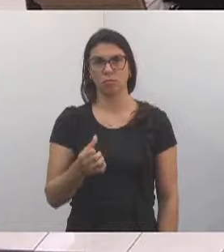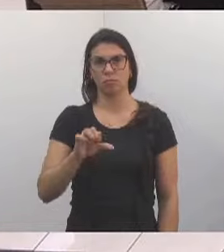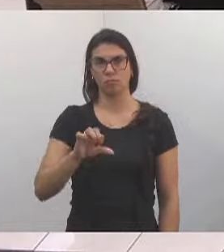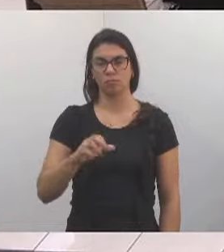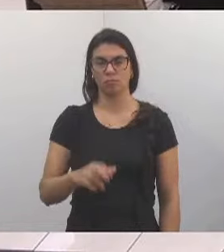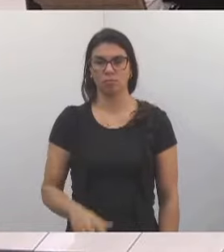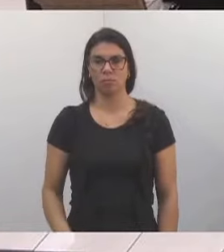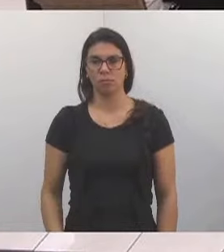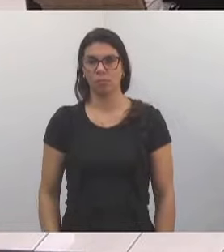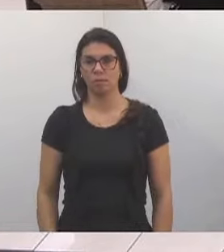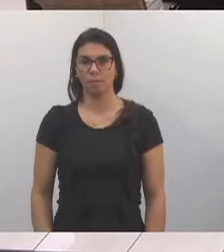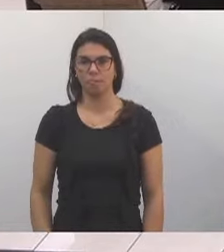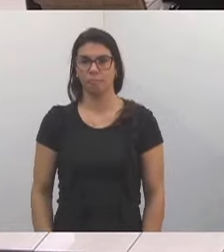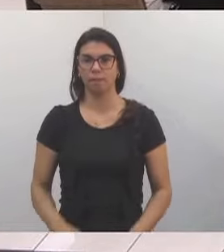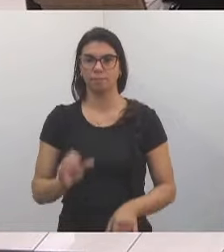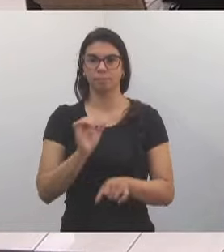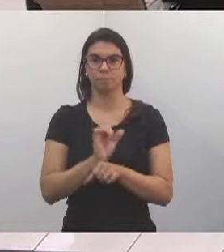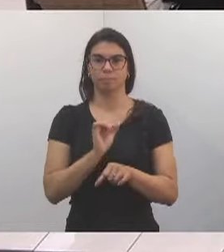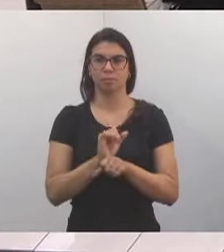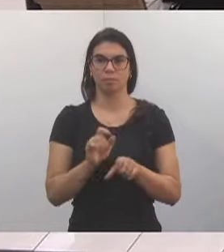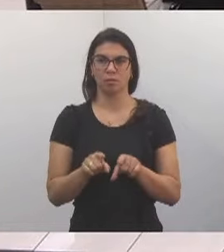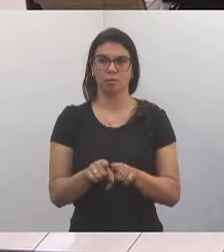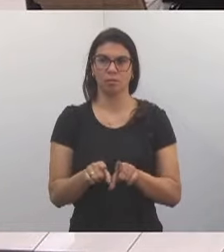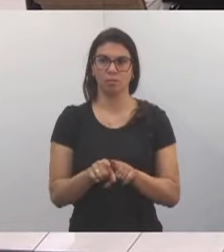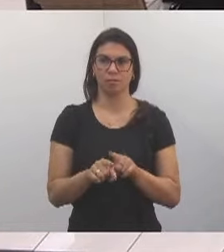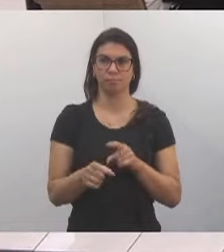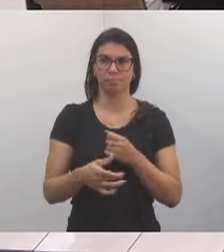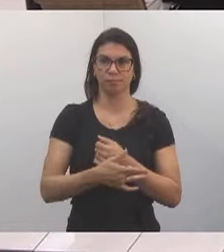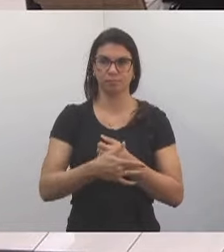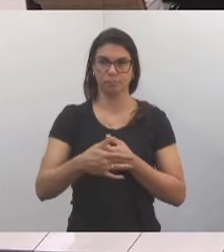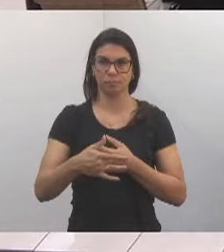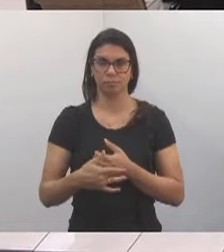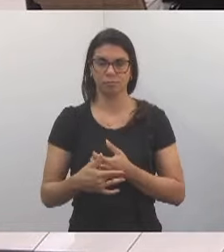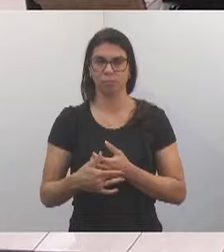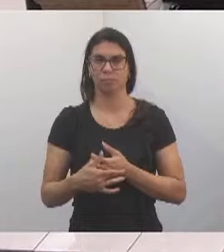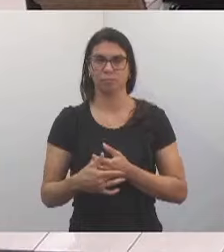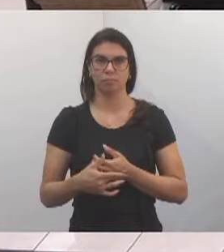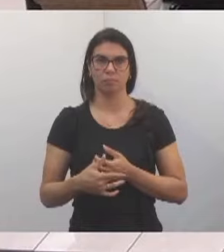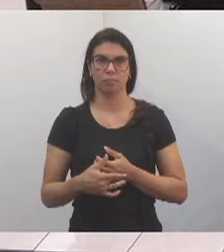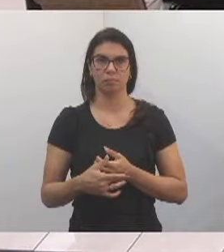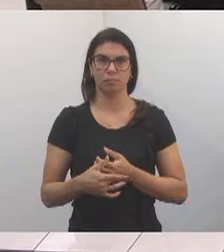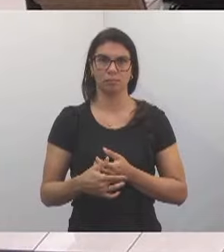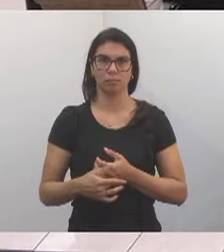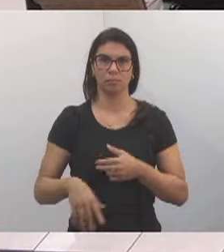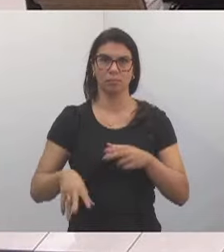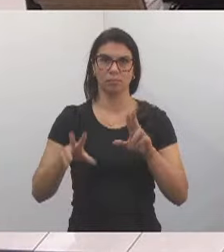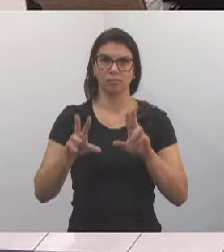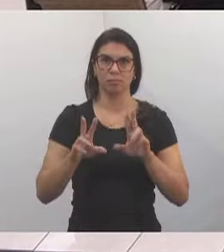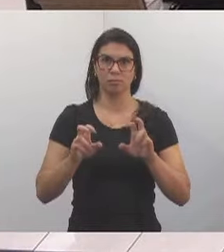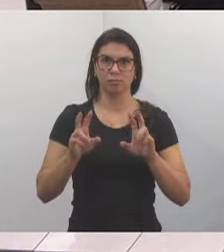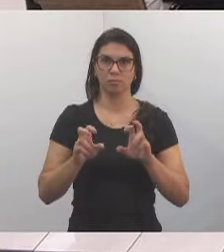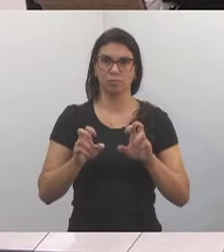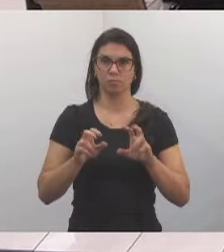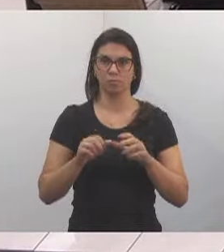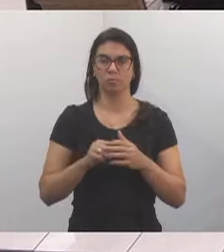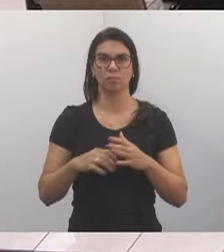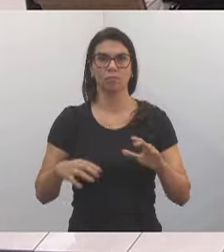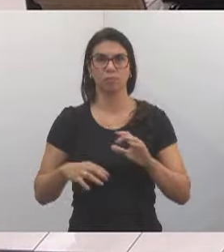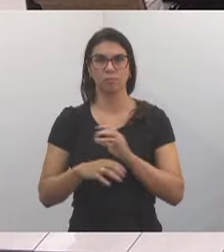70840-7798-187169. Que aguarda a realização do exame de avaliação urodinâmica